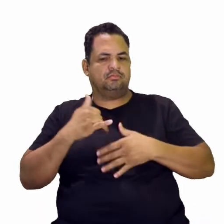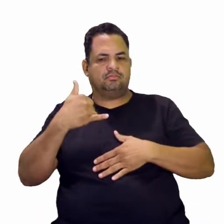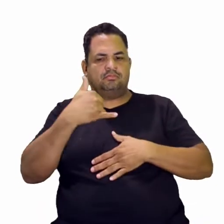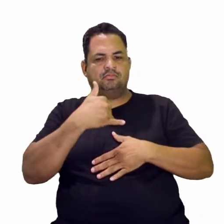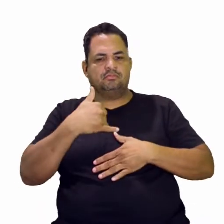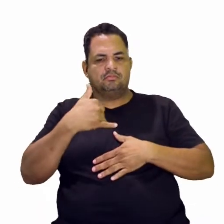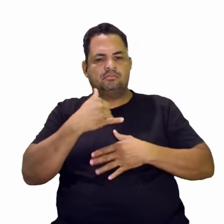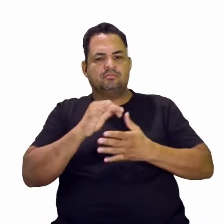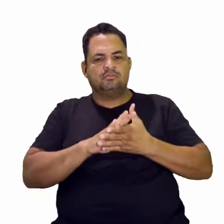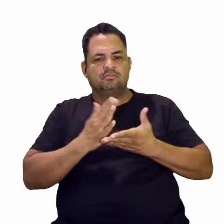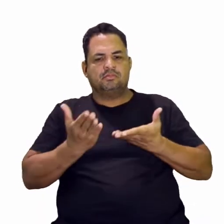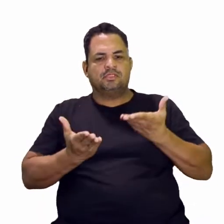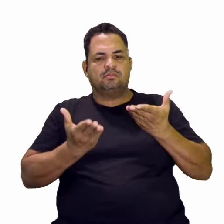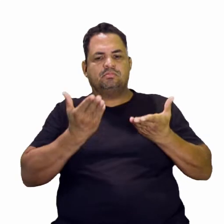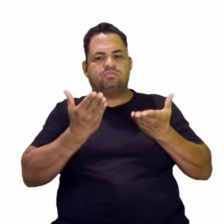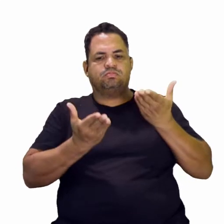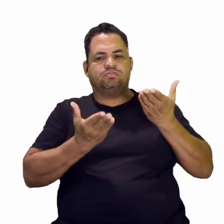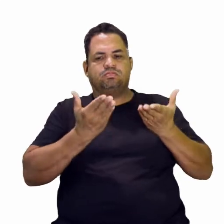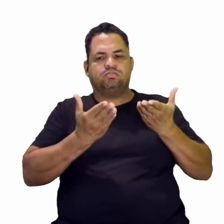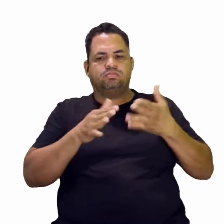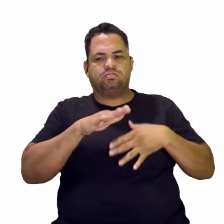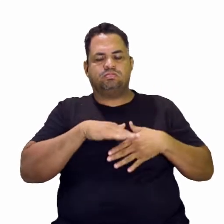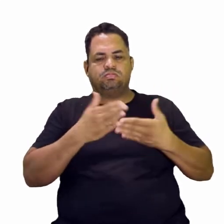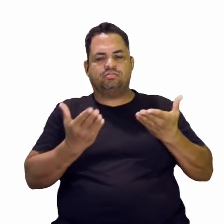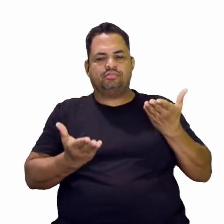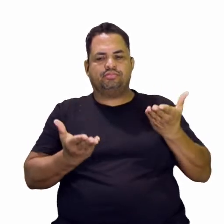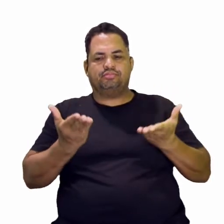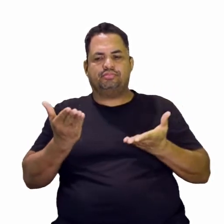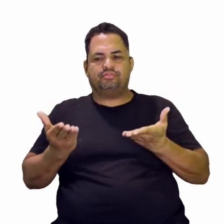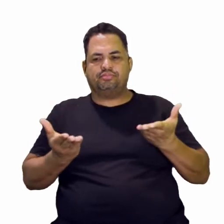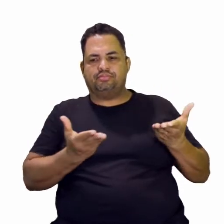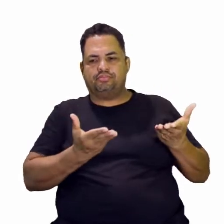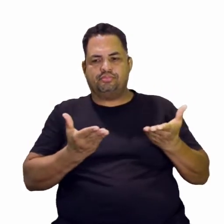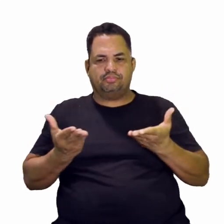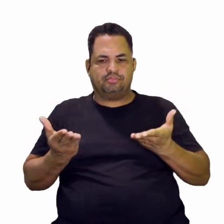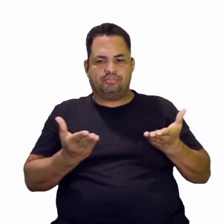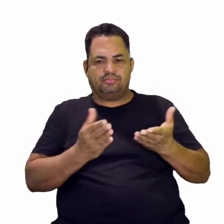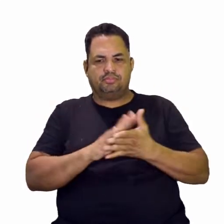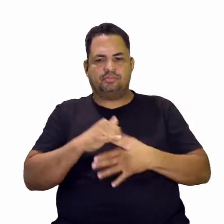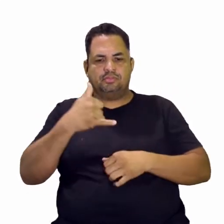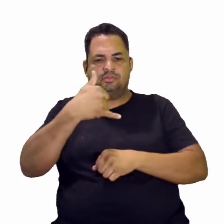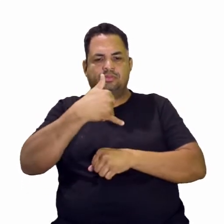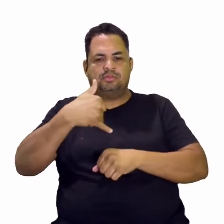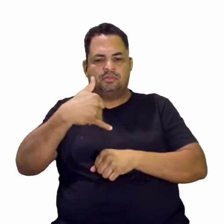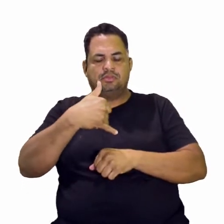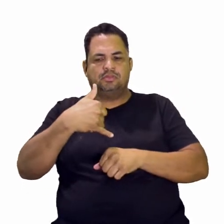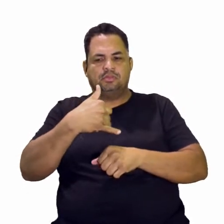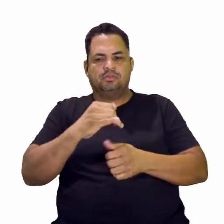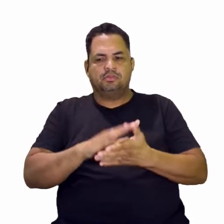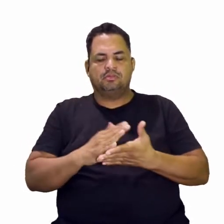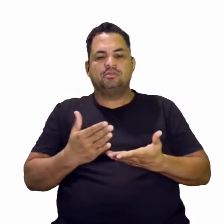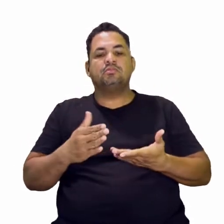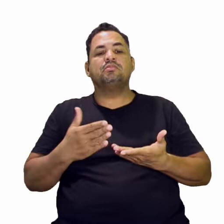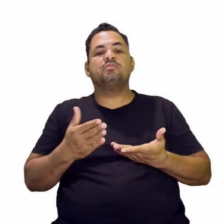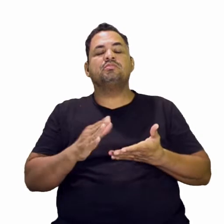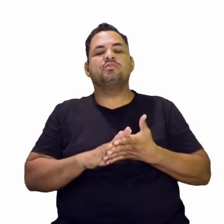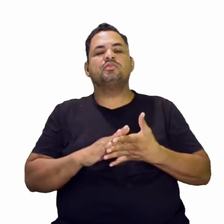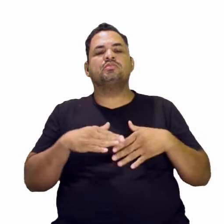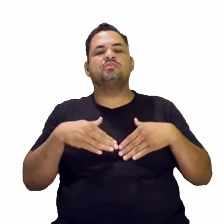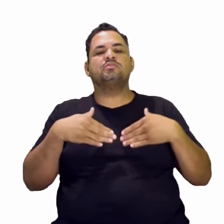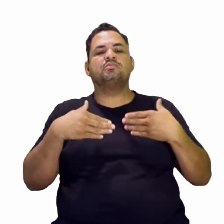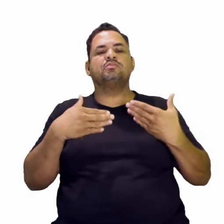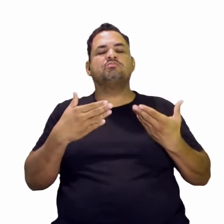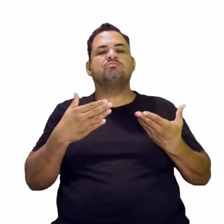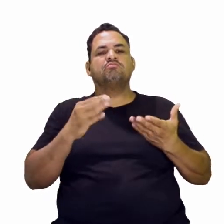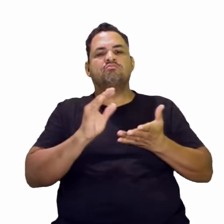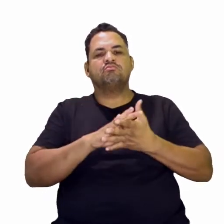a flutuação em meio aquático. Olha que legal também, né? Ah, professora, quer dizer que uma pessoa com